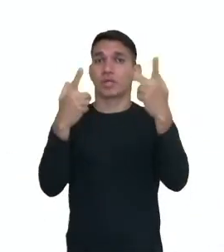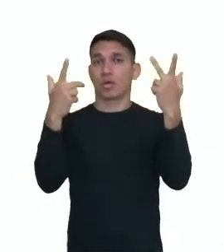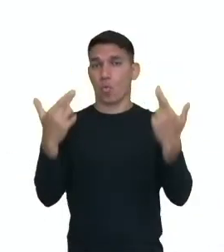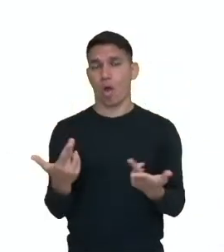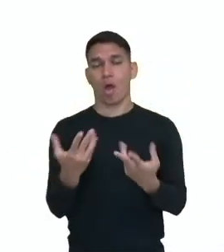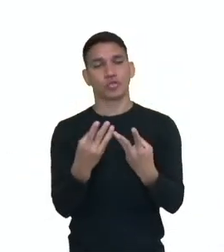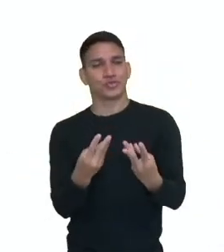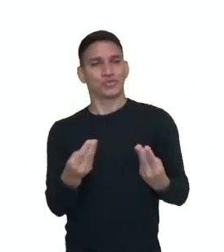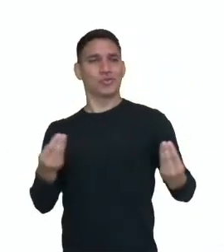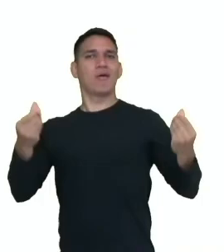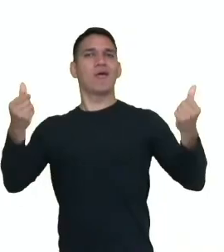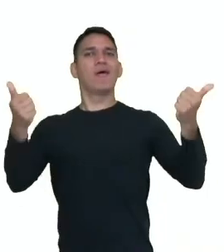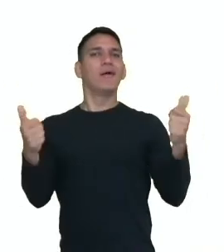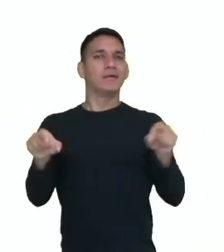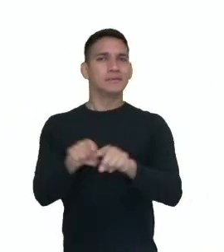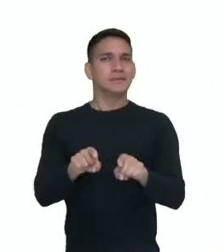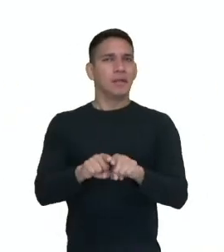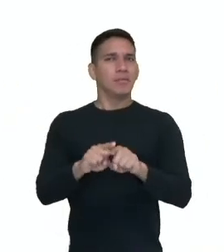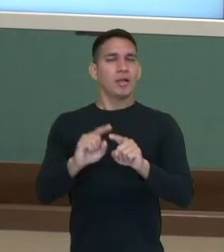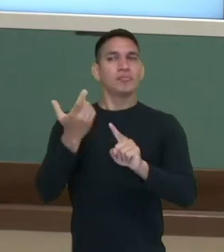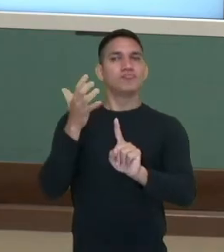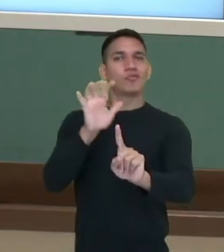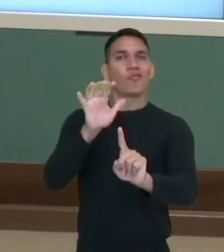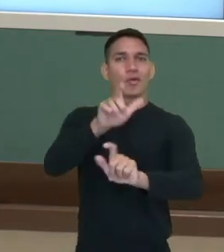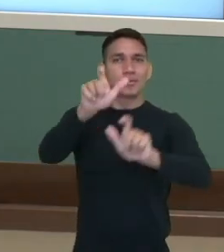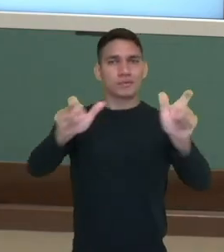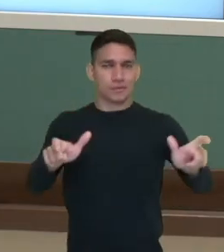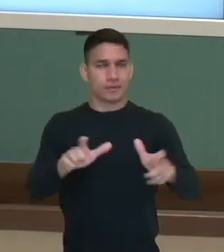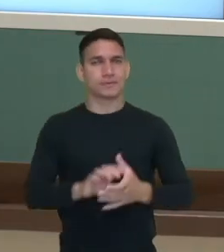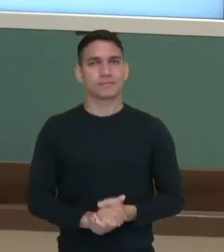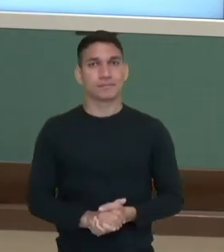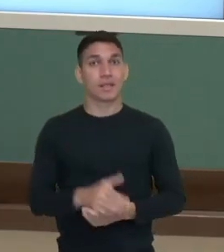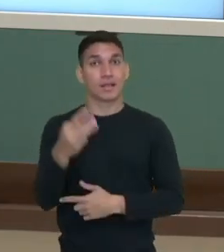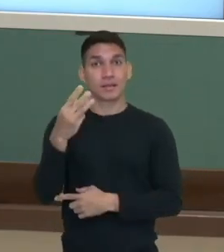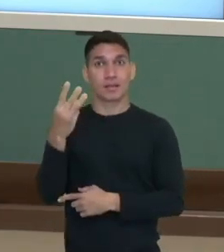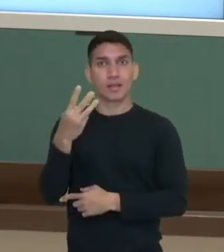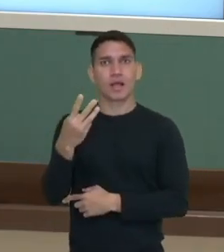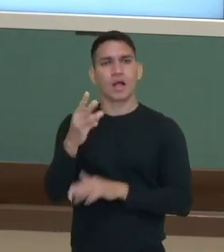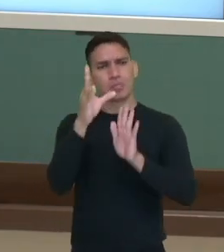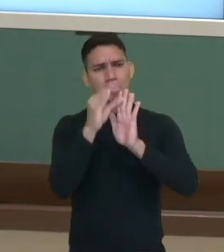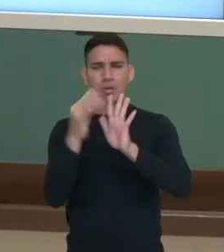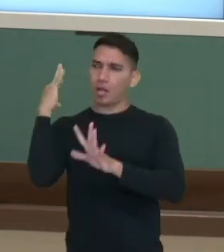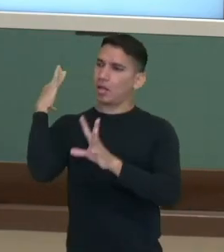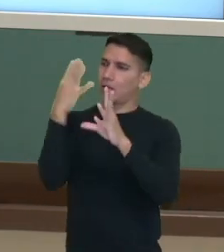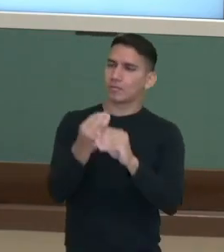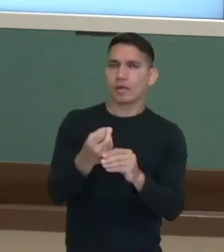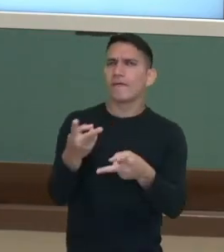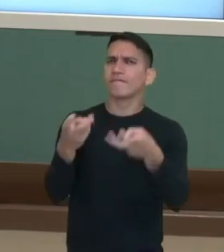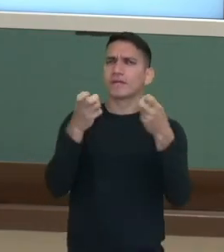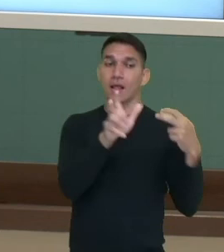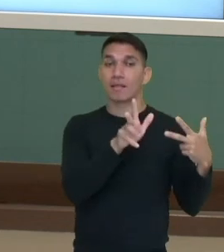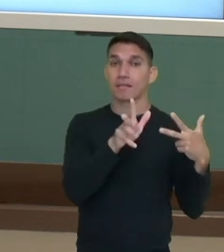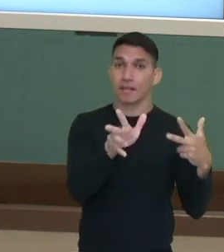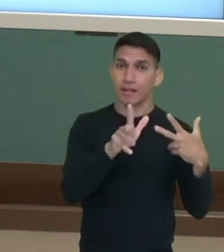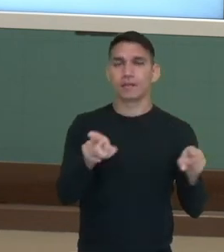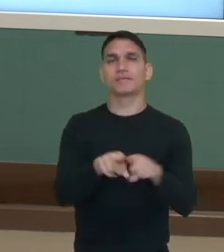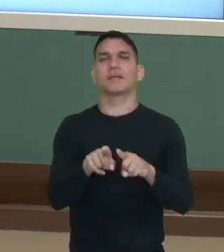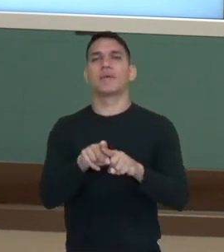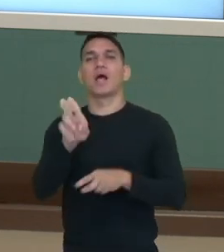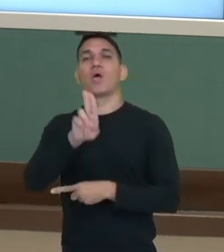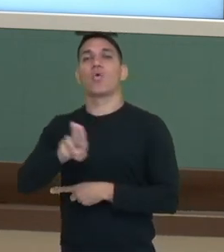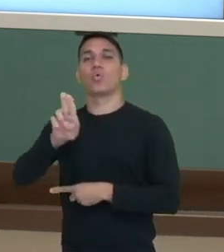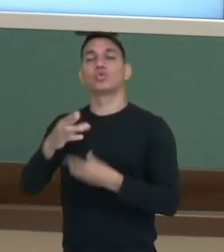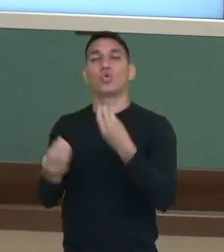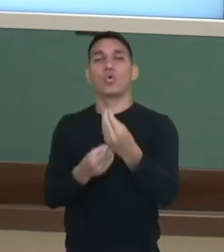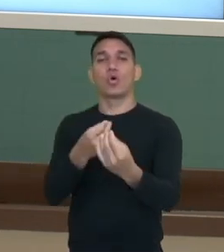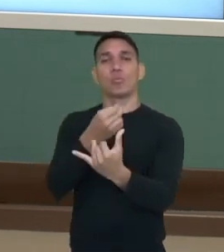e convencimento aos textos. Então, nessa terceira retomada de conteúdo, vimos entrevista, vimos a situação da colocação pronominal